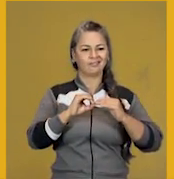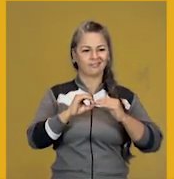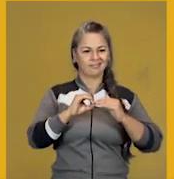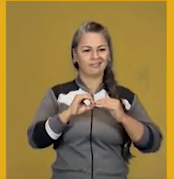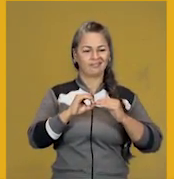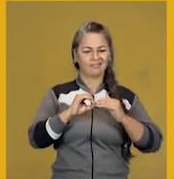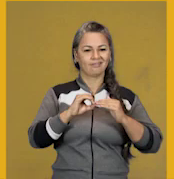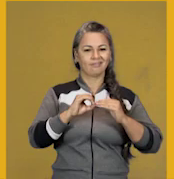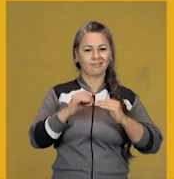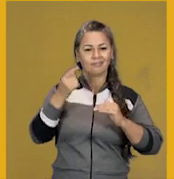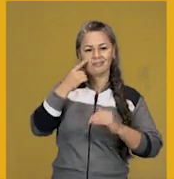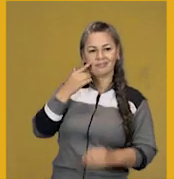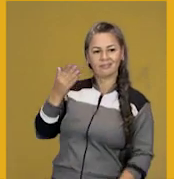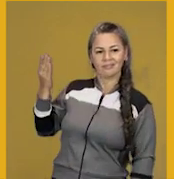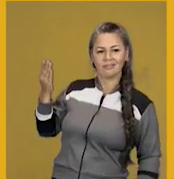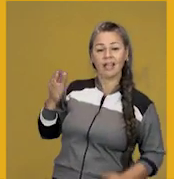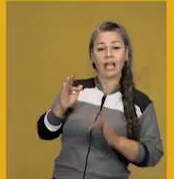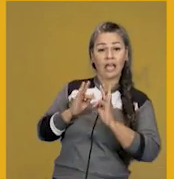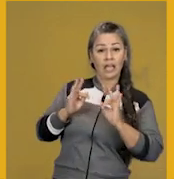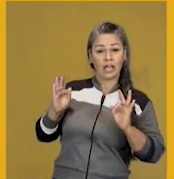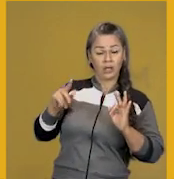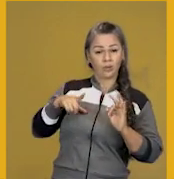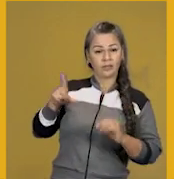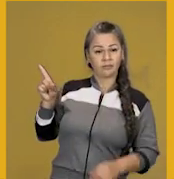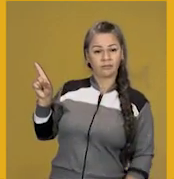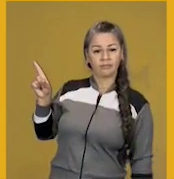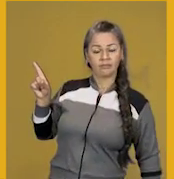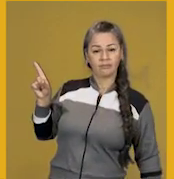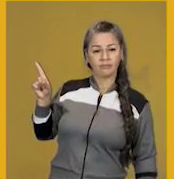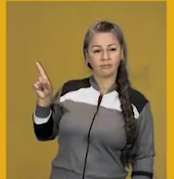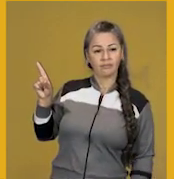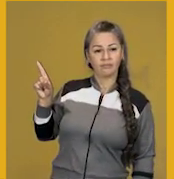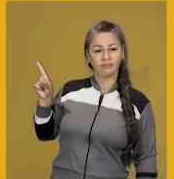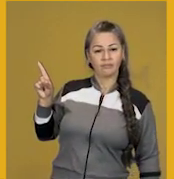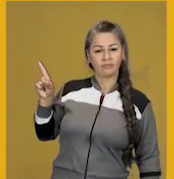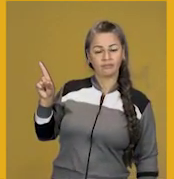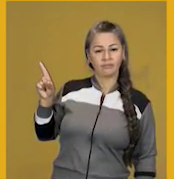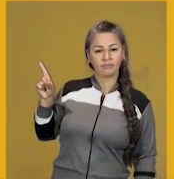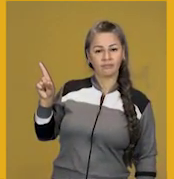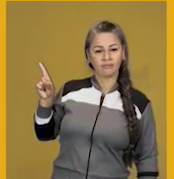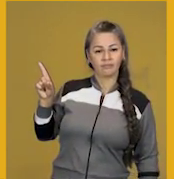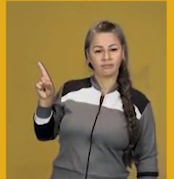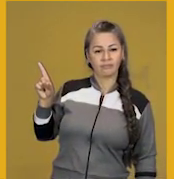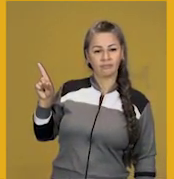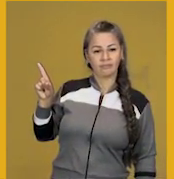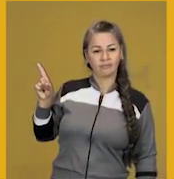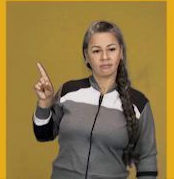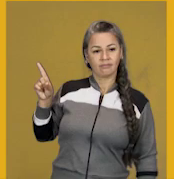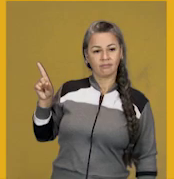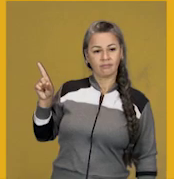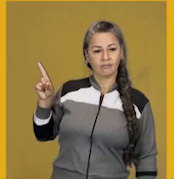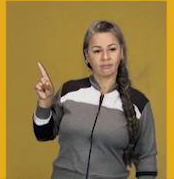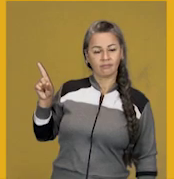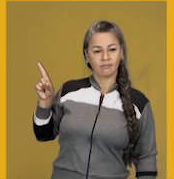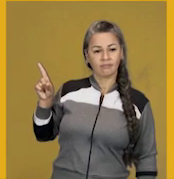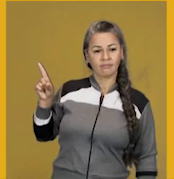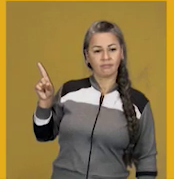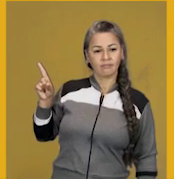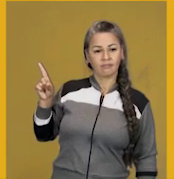quando você estiver apenas mudando a temperatura, que é o calor sensível, que nós falamos lá na aula